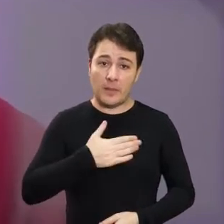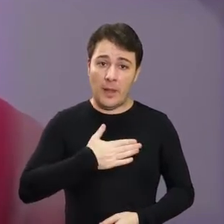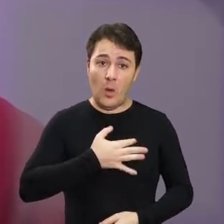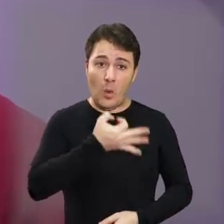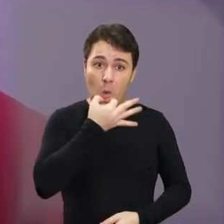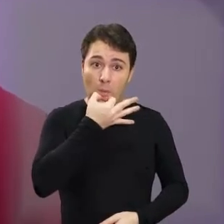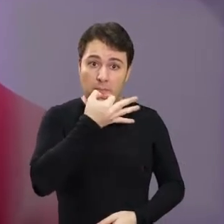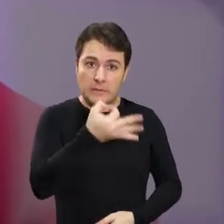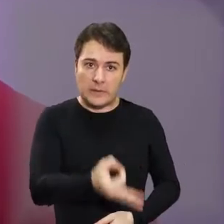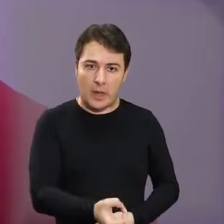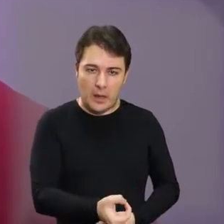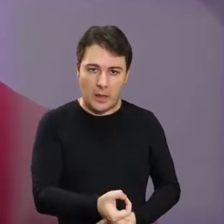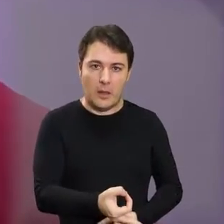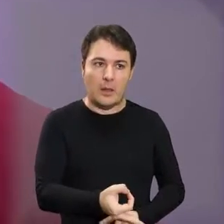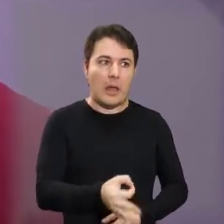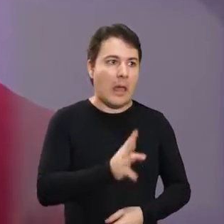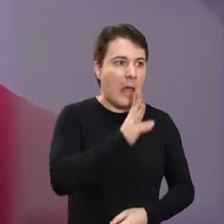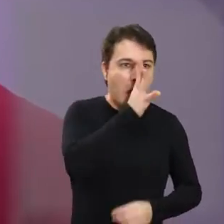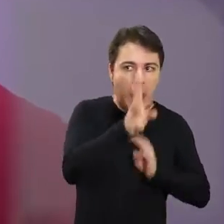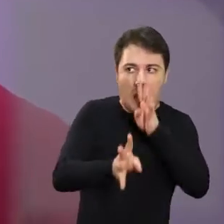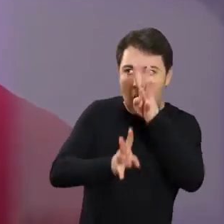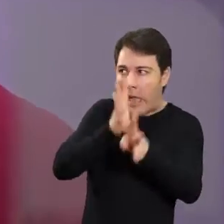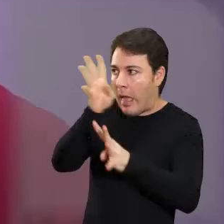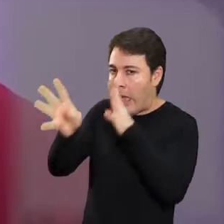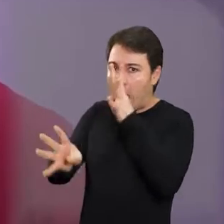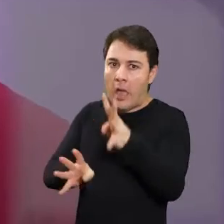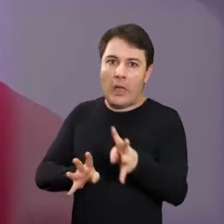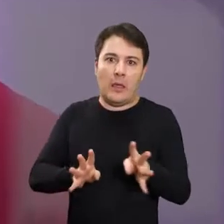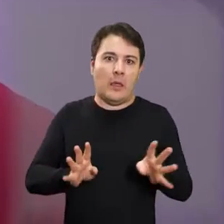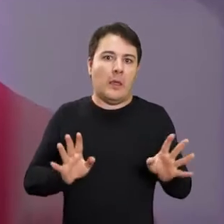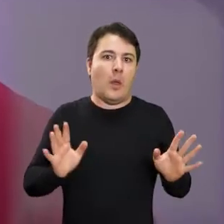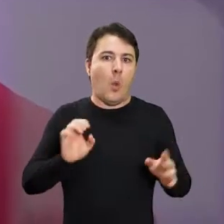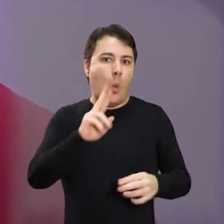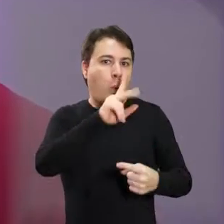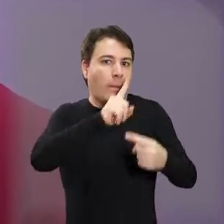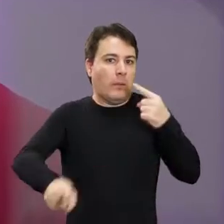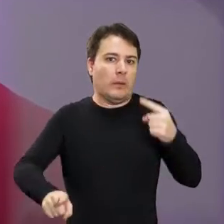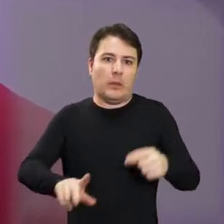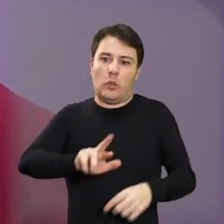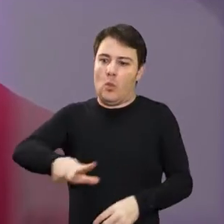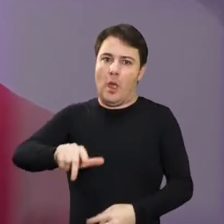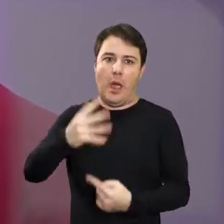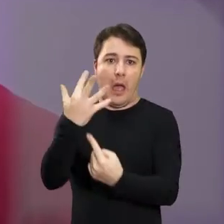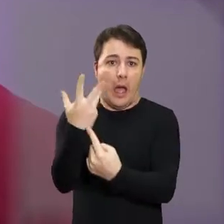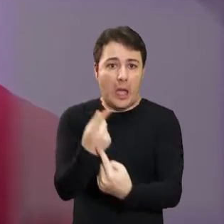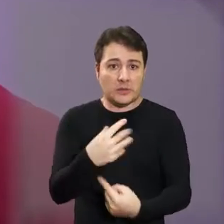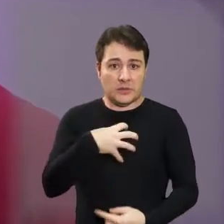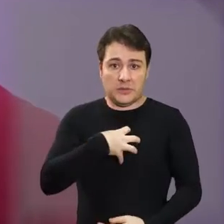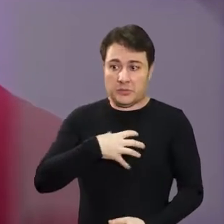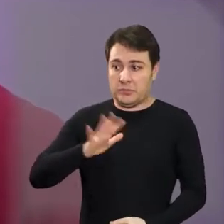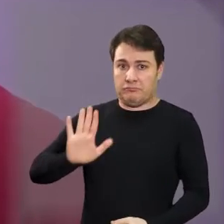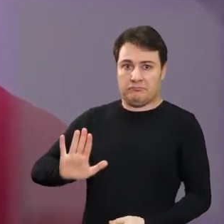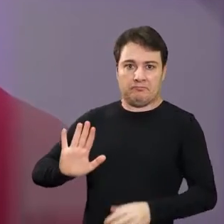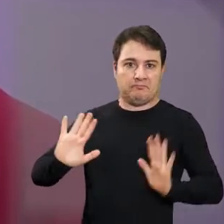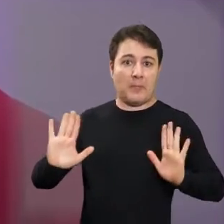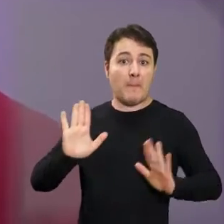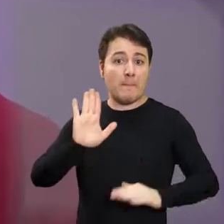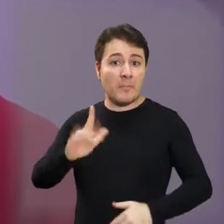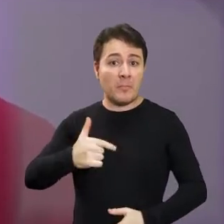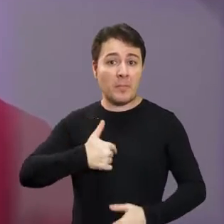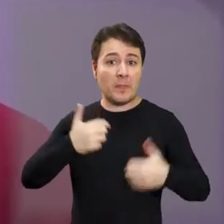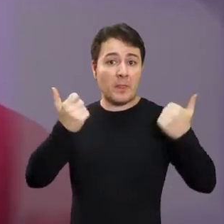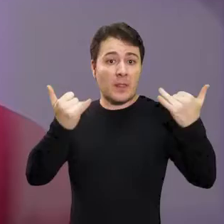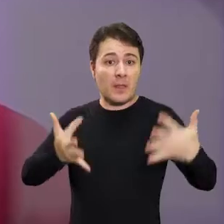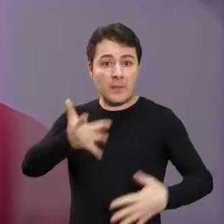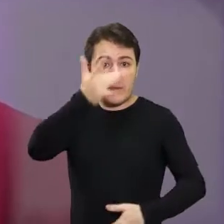é culpar essas coisas ou querer que proíbam elas, não é isso. A arte é arte, mas eu estou dizendo que muitas vezes a pessoa pode absorver